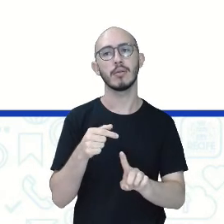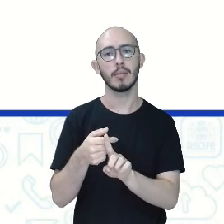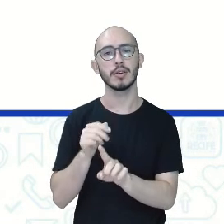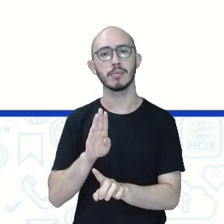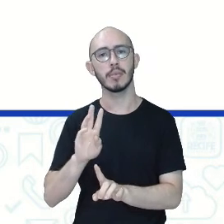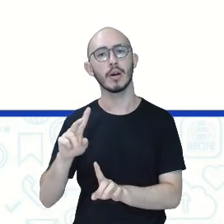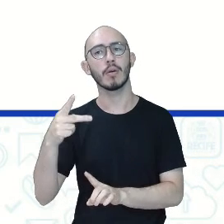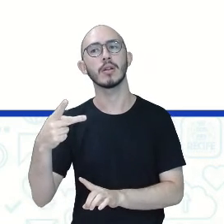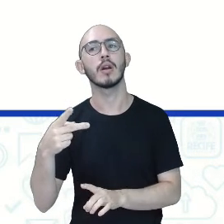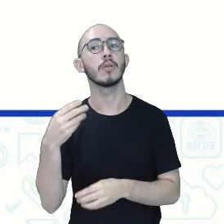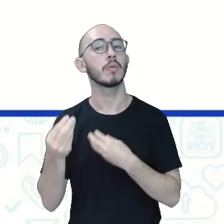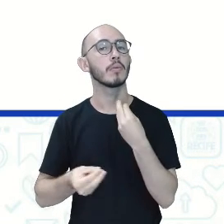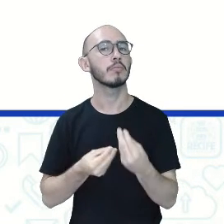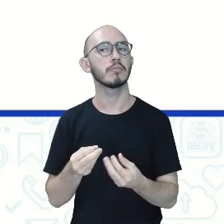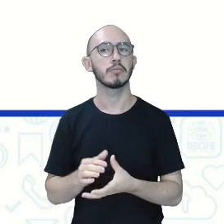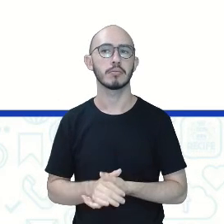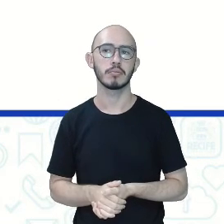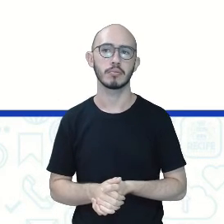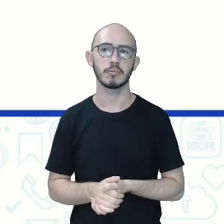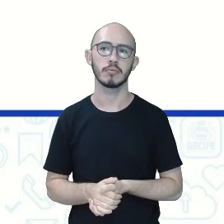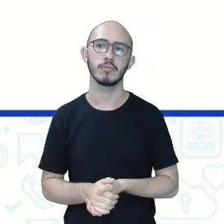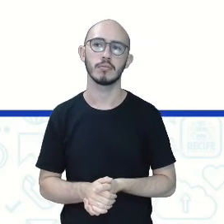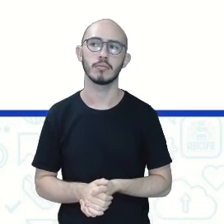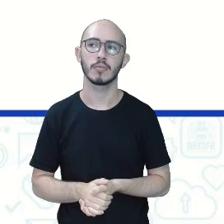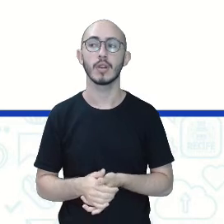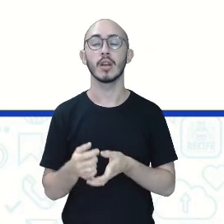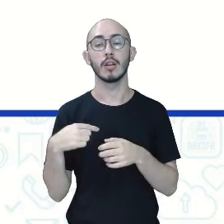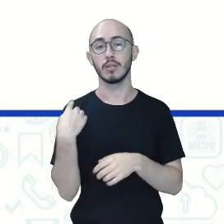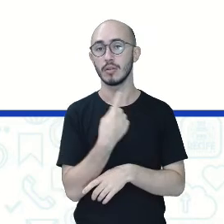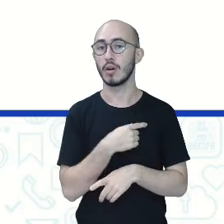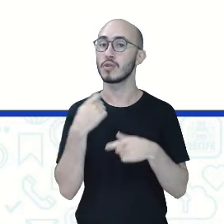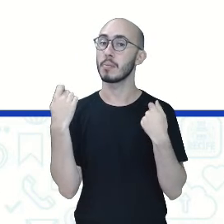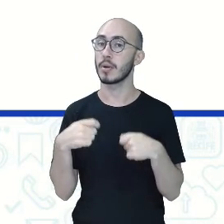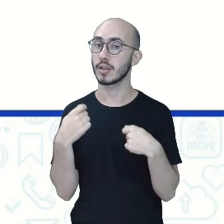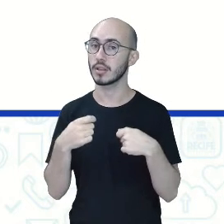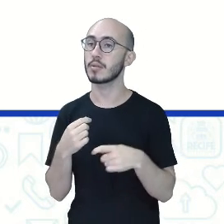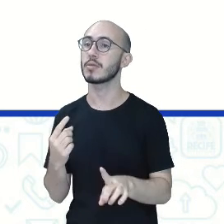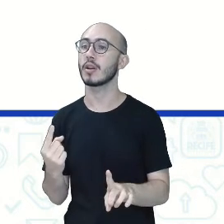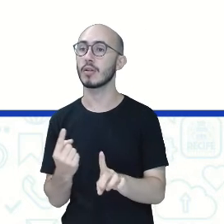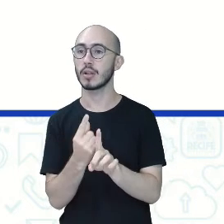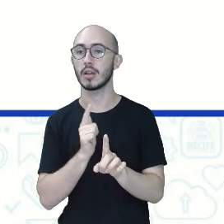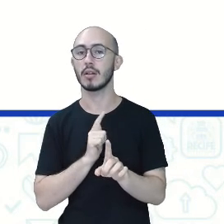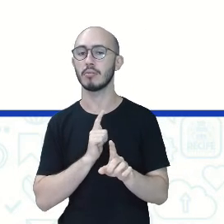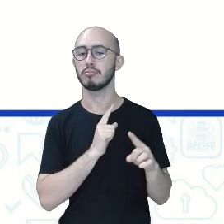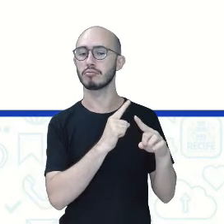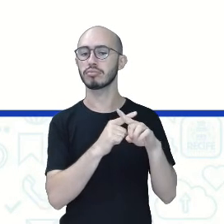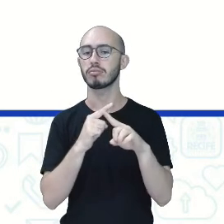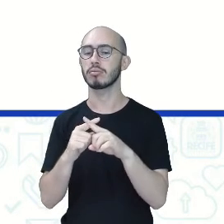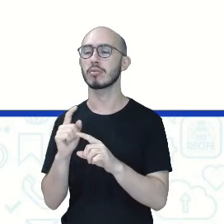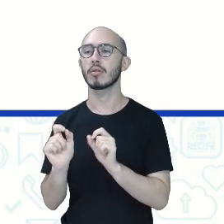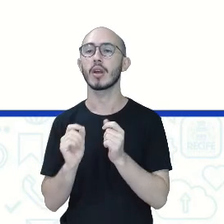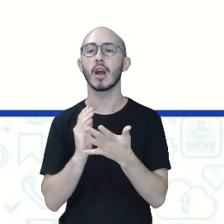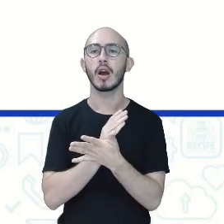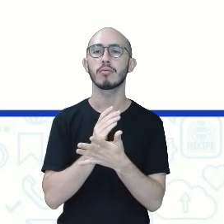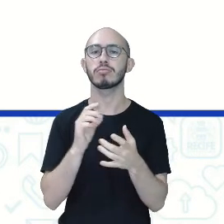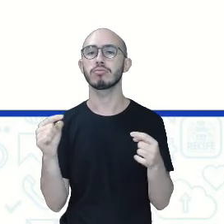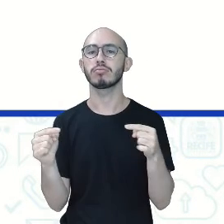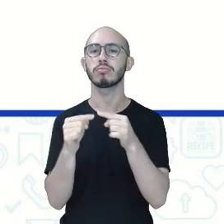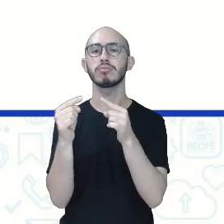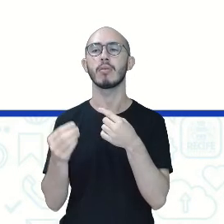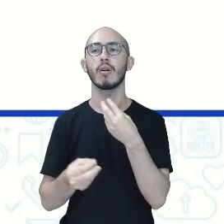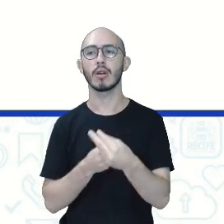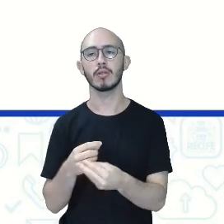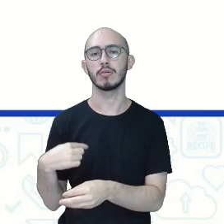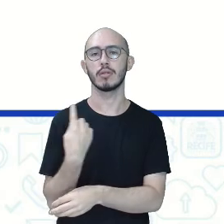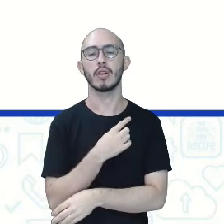B ao quadrado, certo? Então, a gente precisa encontrar, através dos produtos notáveis, alguma relação que dá